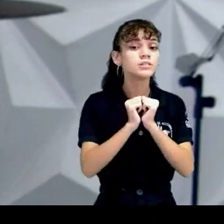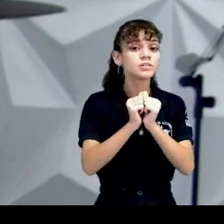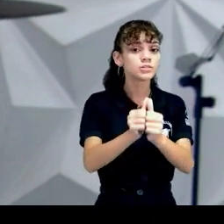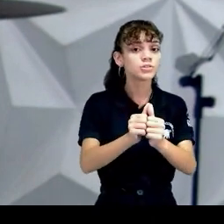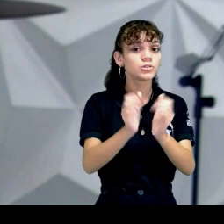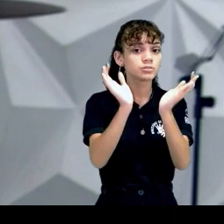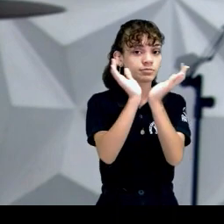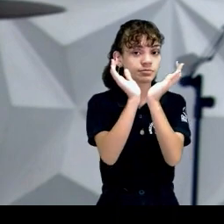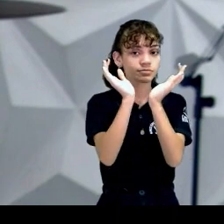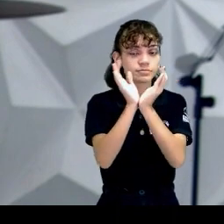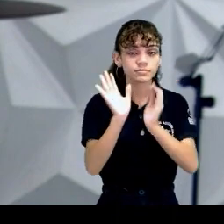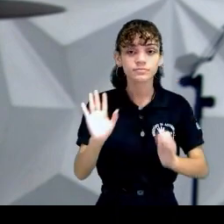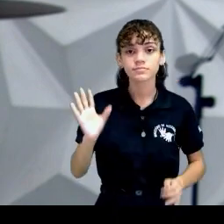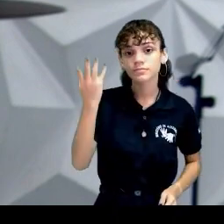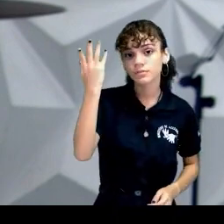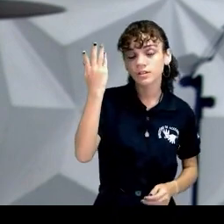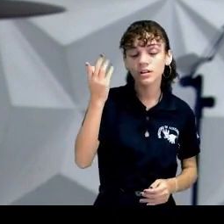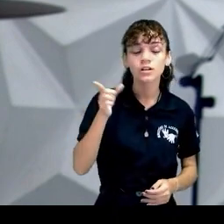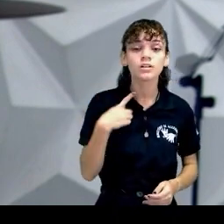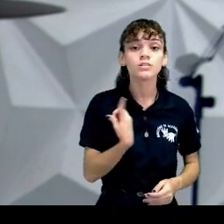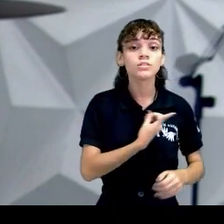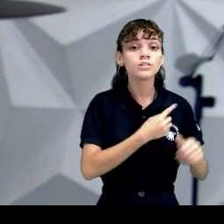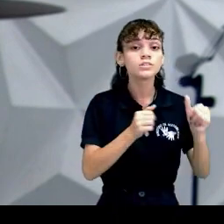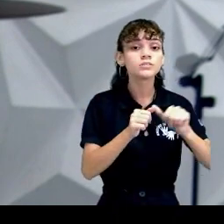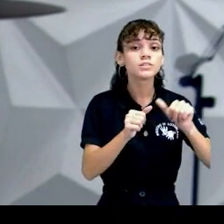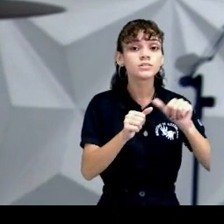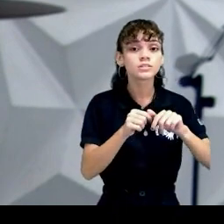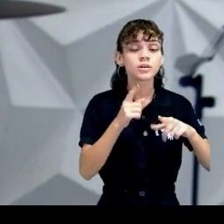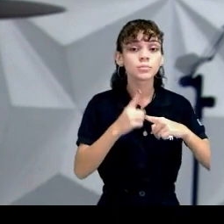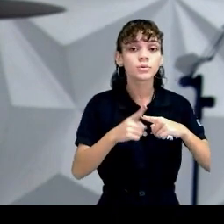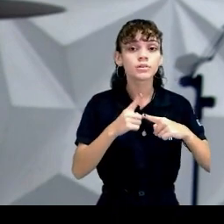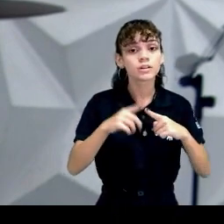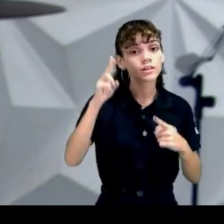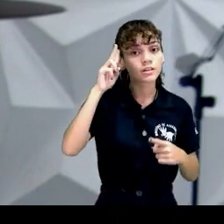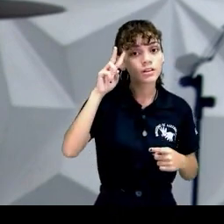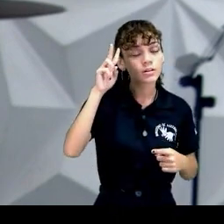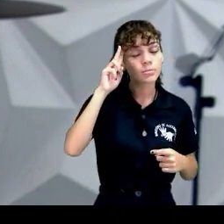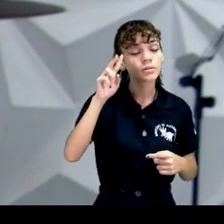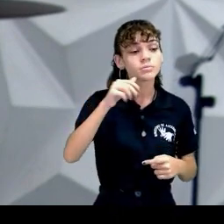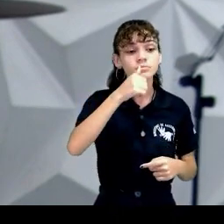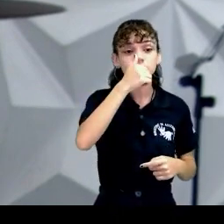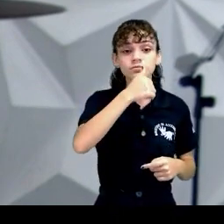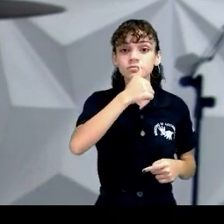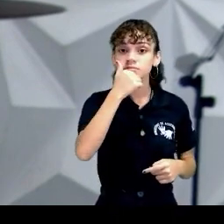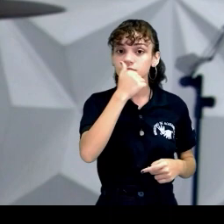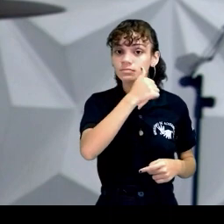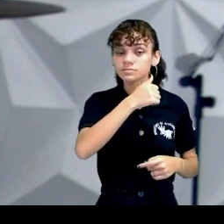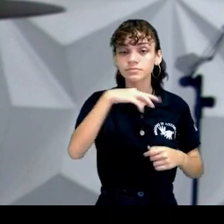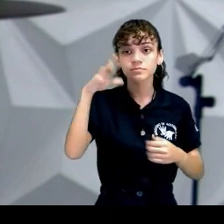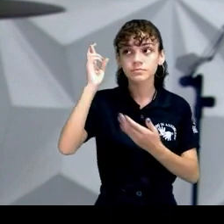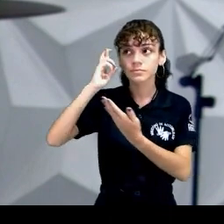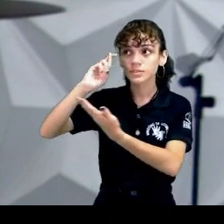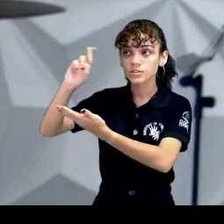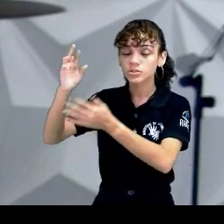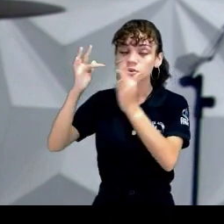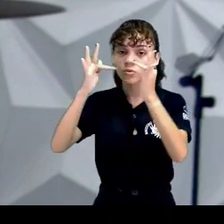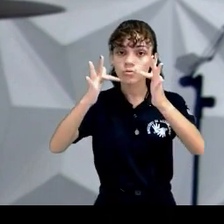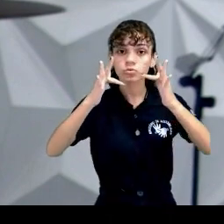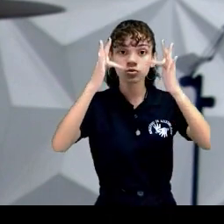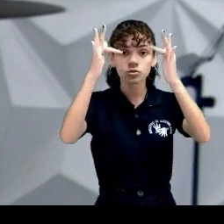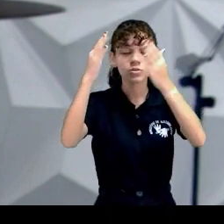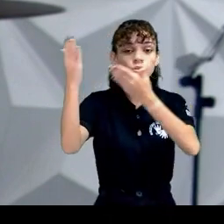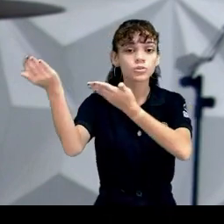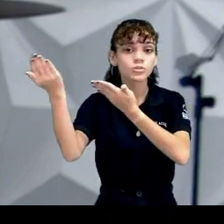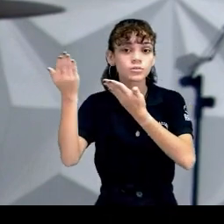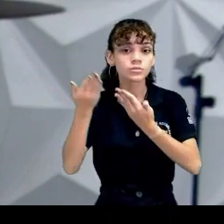do Senhor até que Ele venha. Sacrifício esse que nos purificou, que nos perdoou e